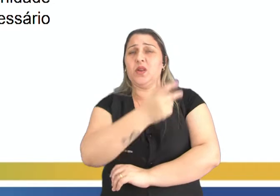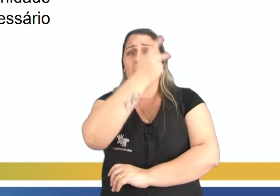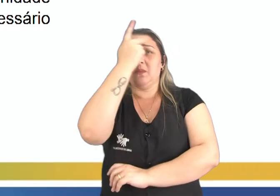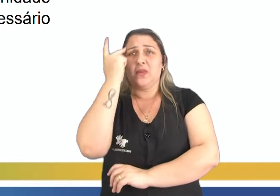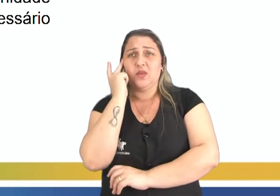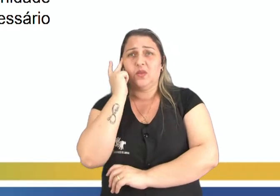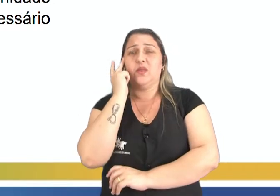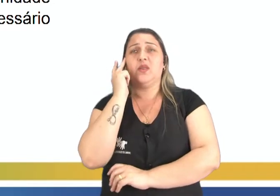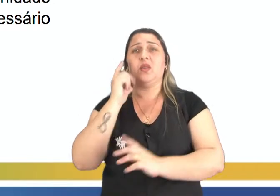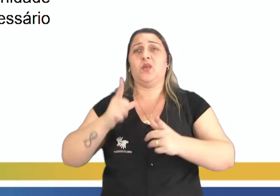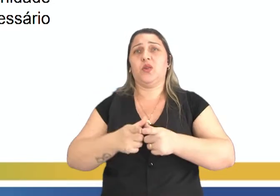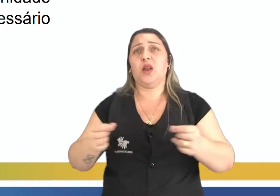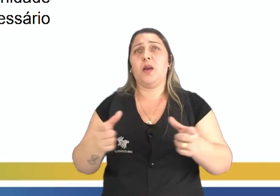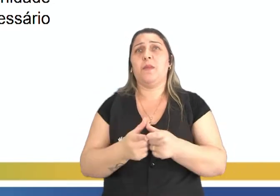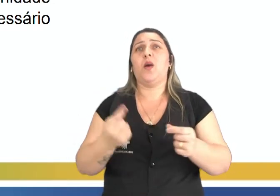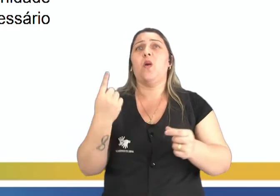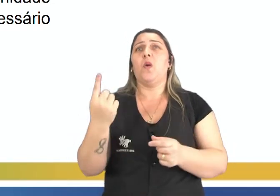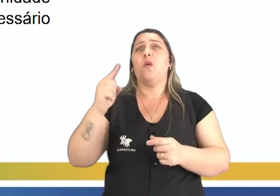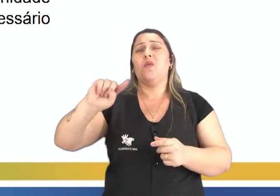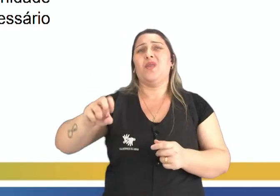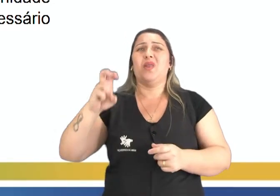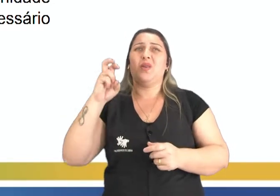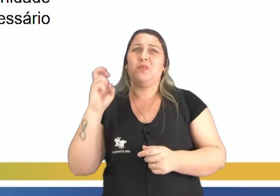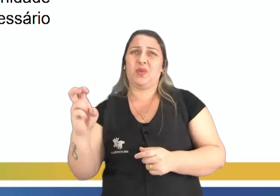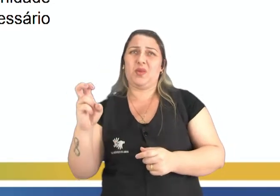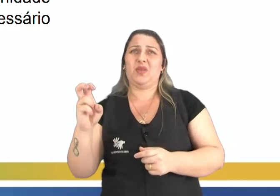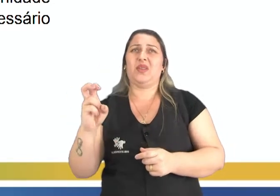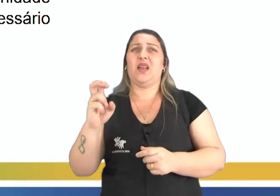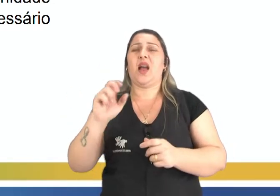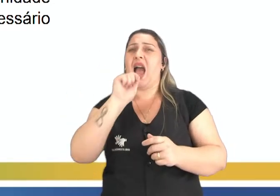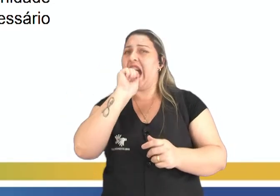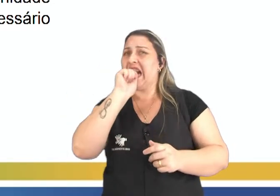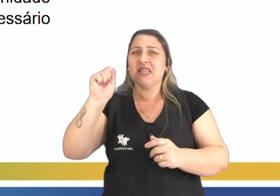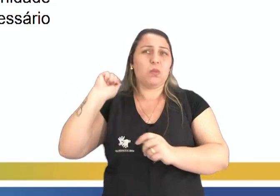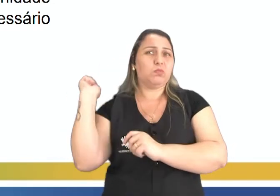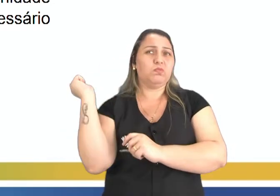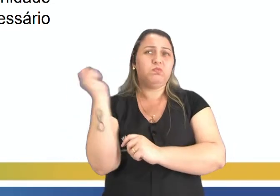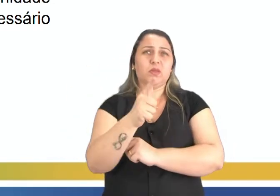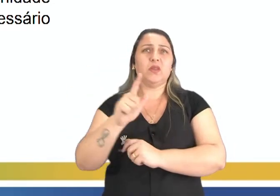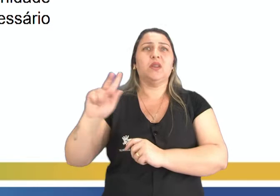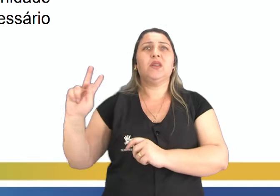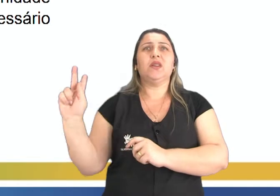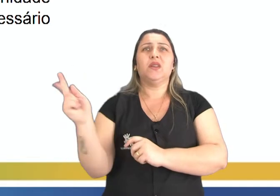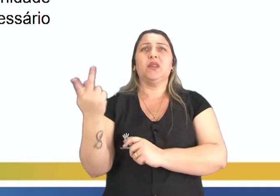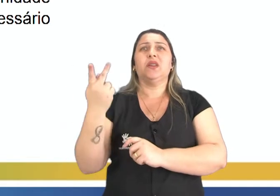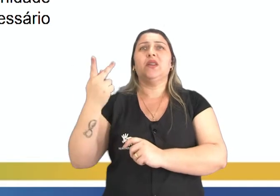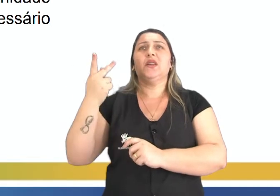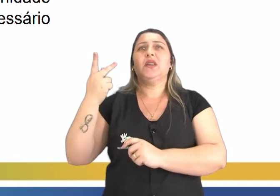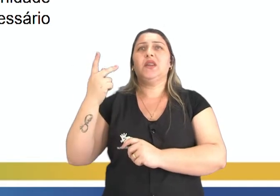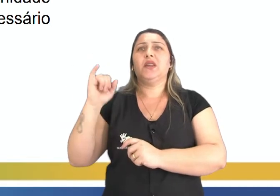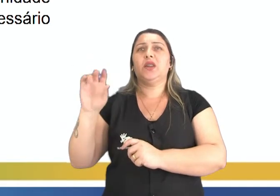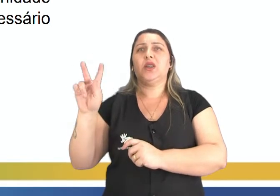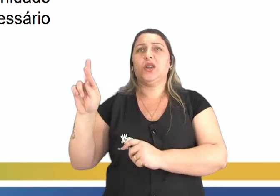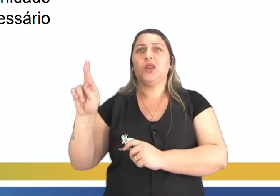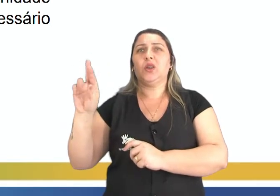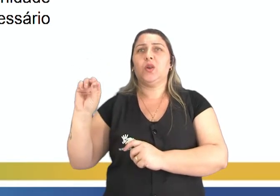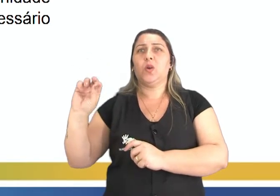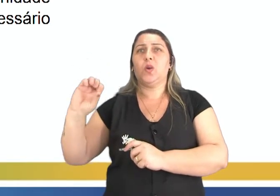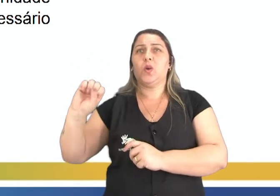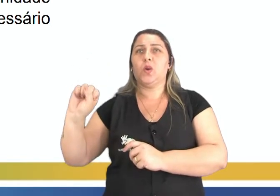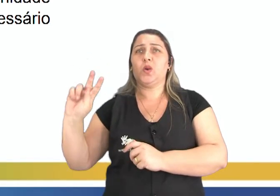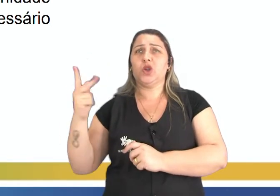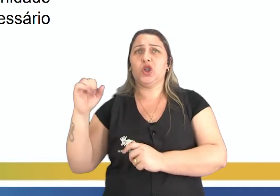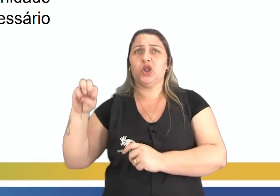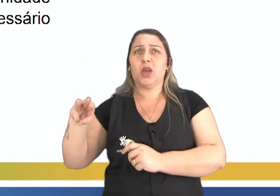Japão 1,5 milhão em decorrência das bombas atômicas lançadas em Hiroshima e em Nagasaki. Depois de todos